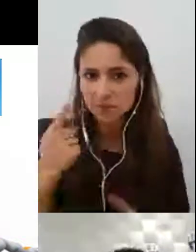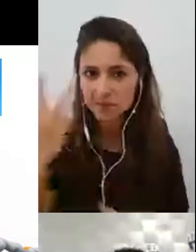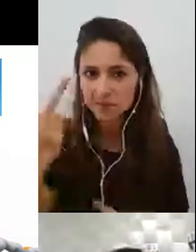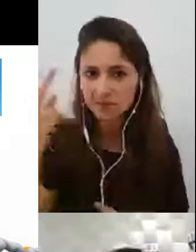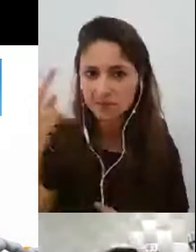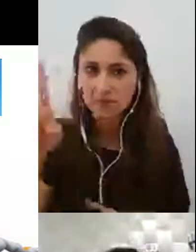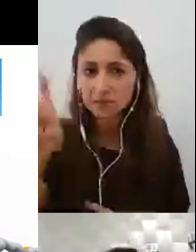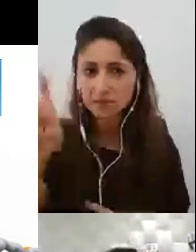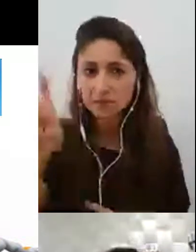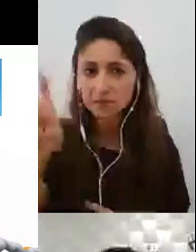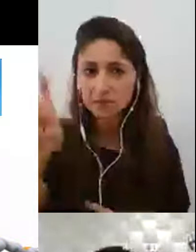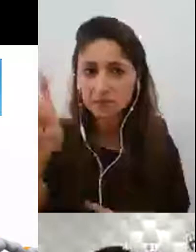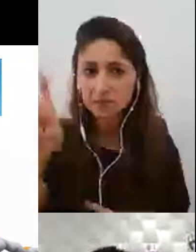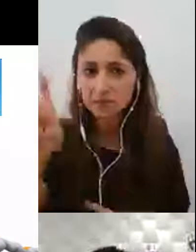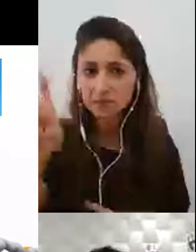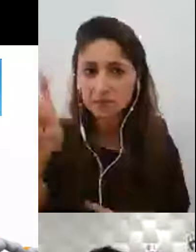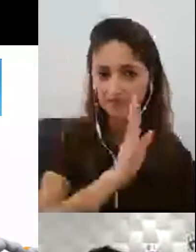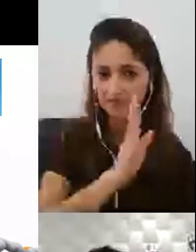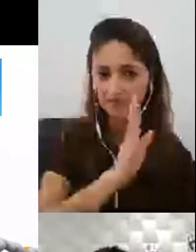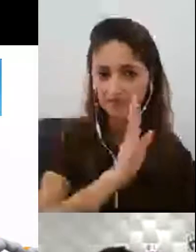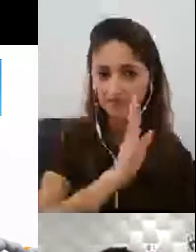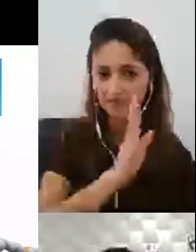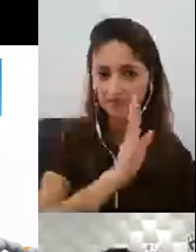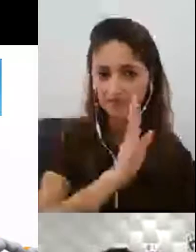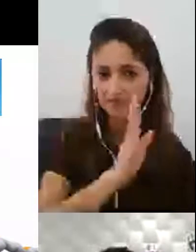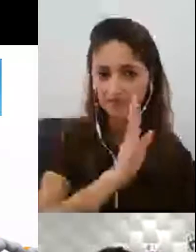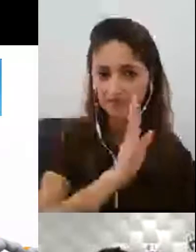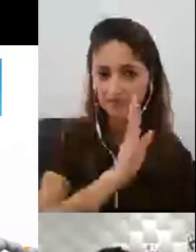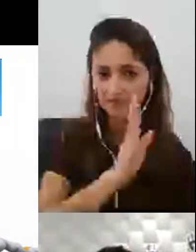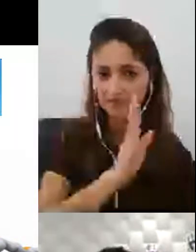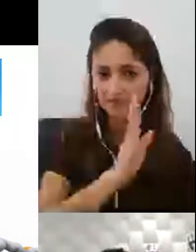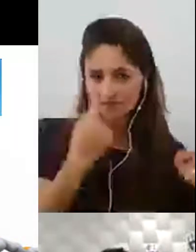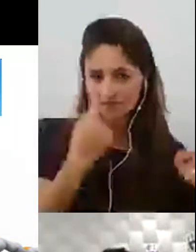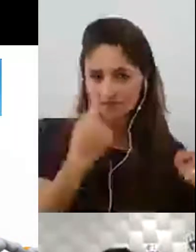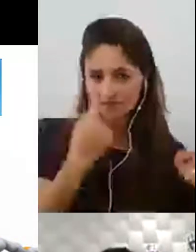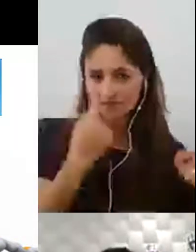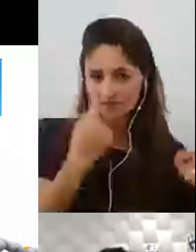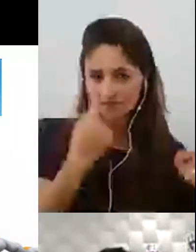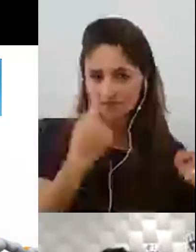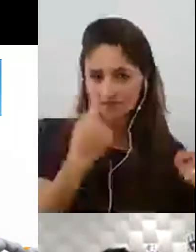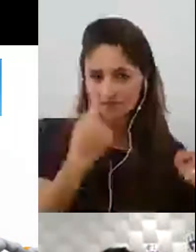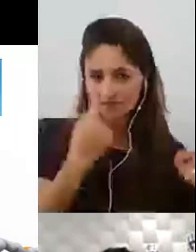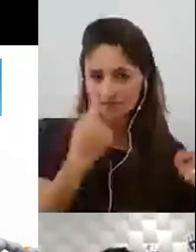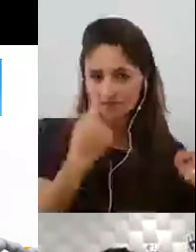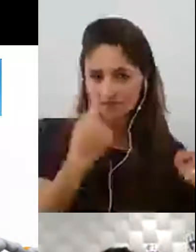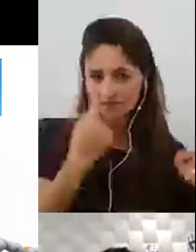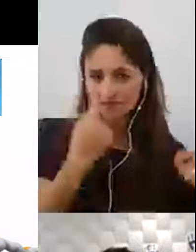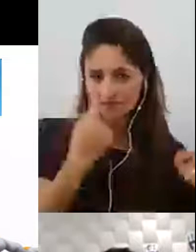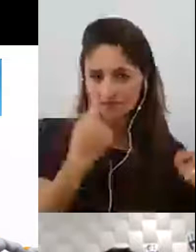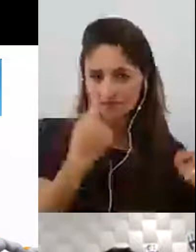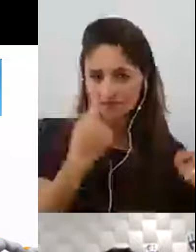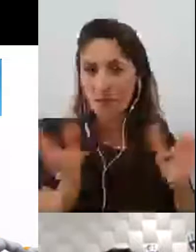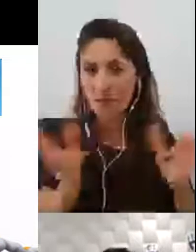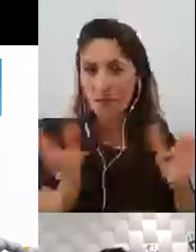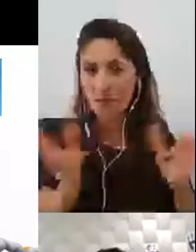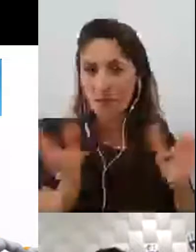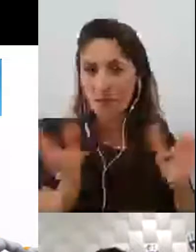uma máquina, onde tem um processo de manufatura, um processo de transformação. Aí a gente vai incorporando